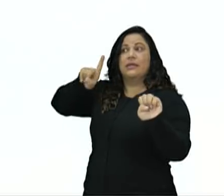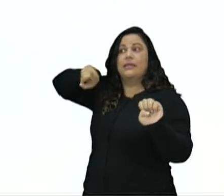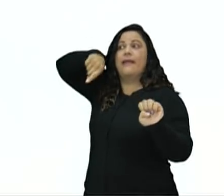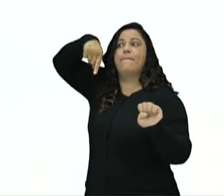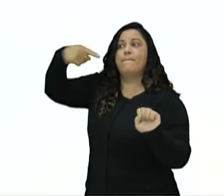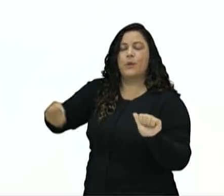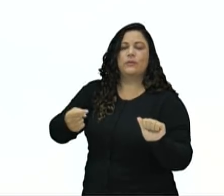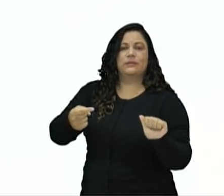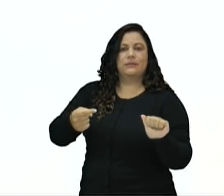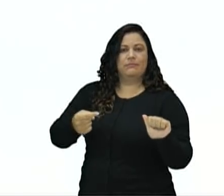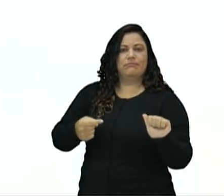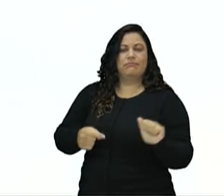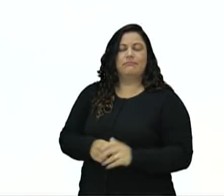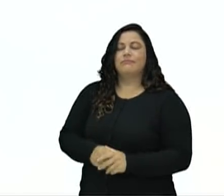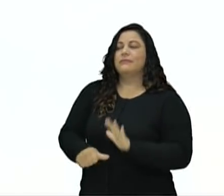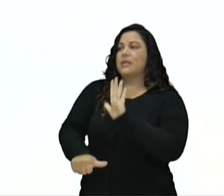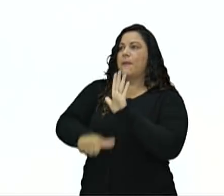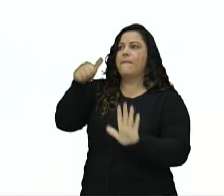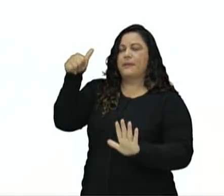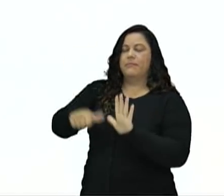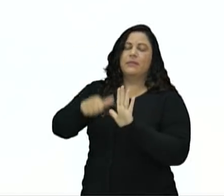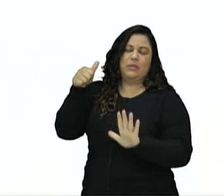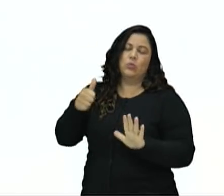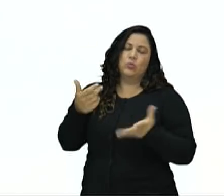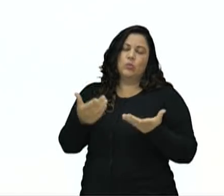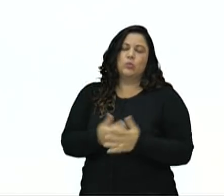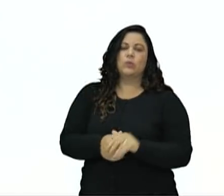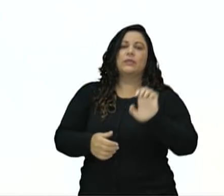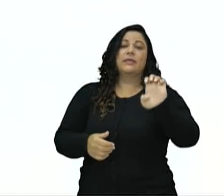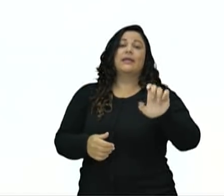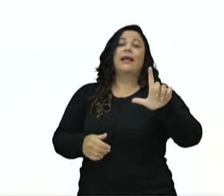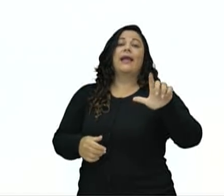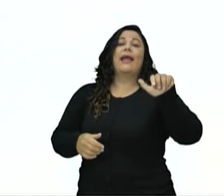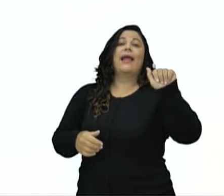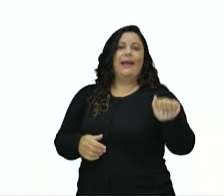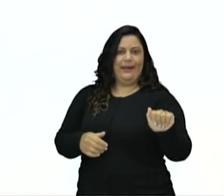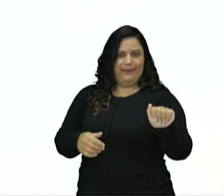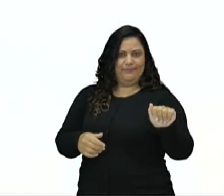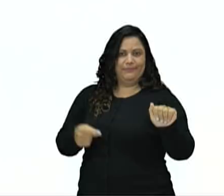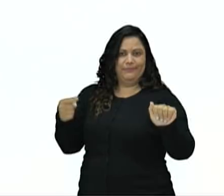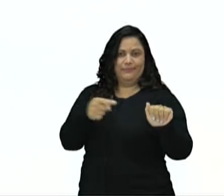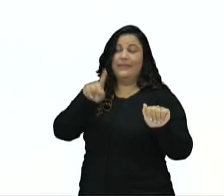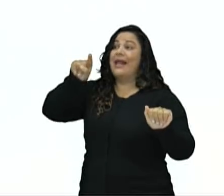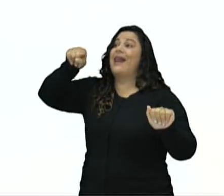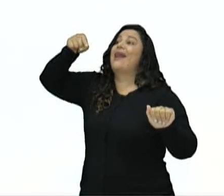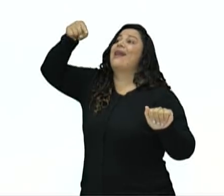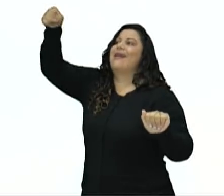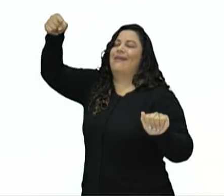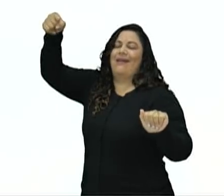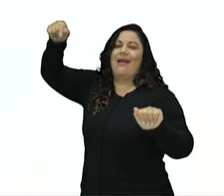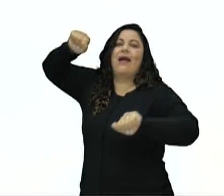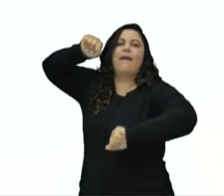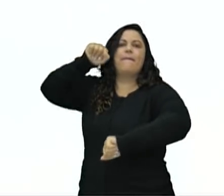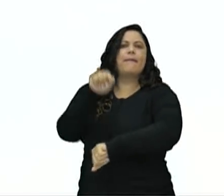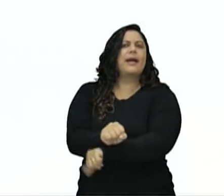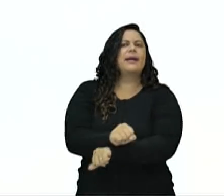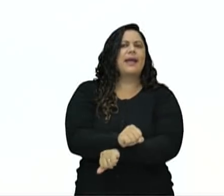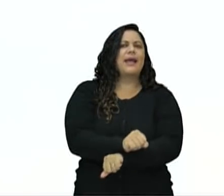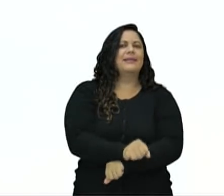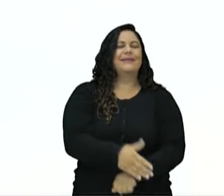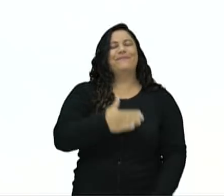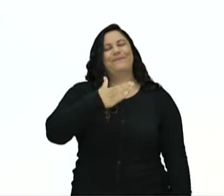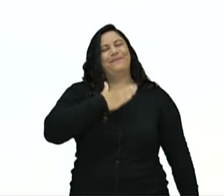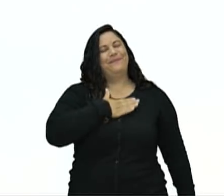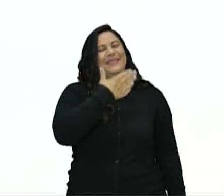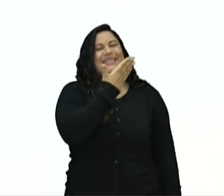Então, primeiro vem ela, que é esse pronome referencial. Lá estava ela, ali parada, minha amiga. Então,